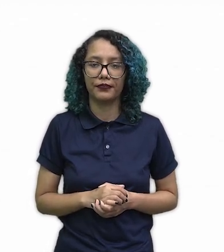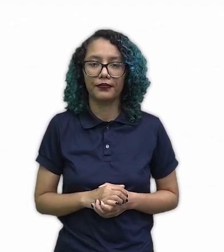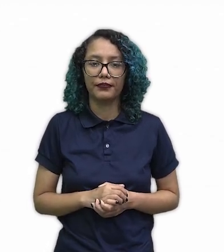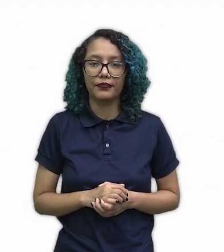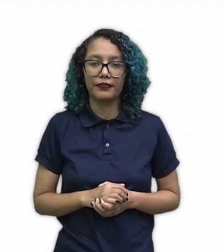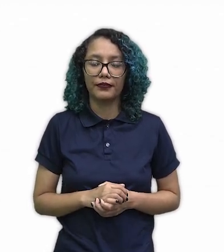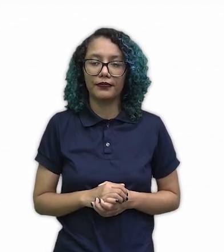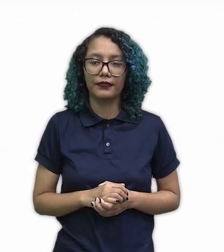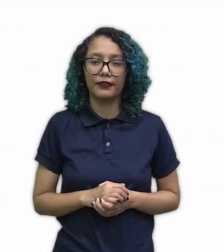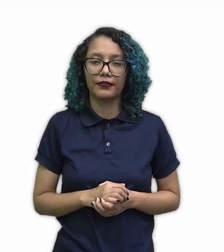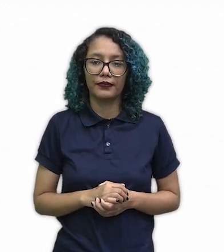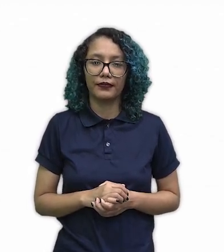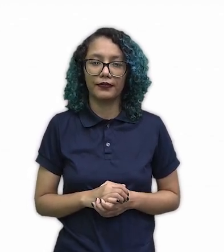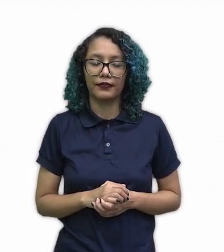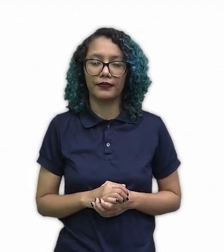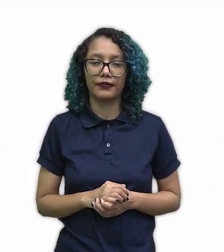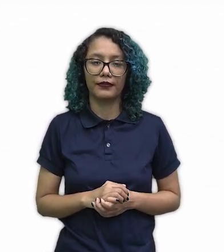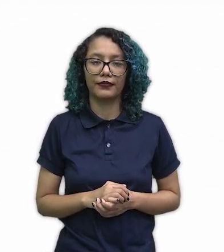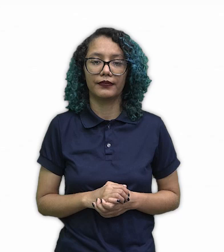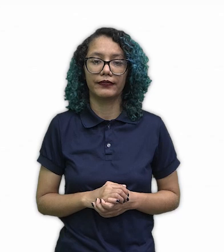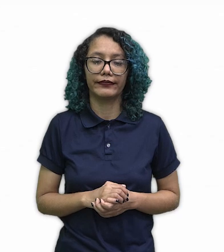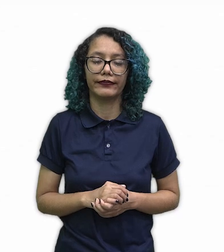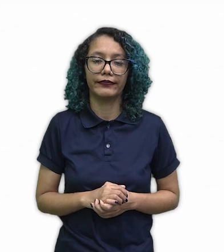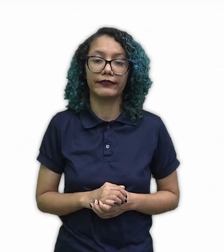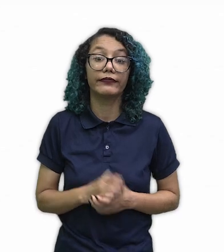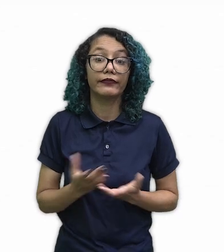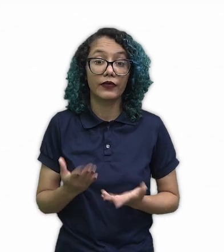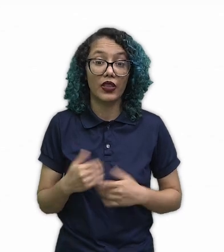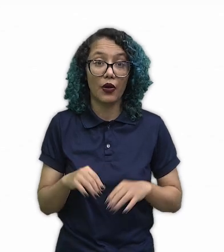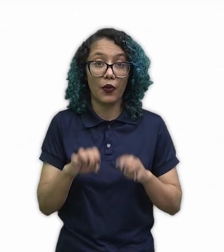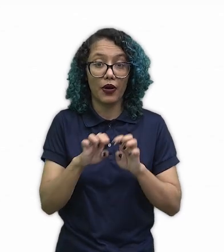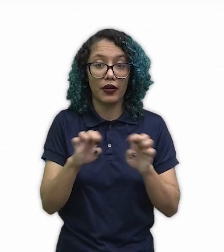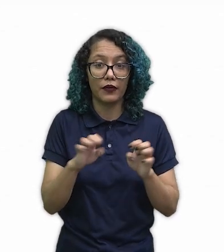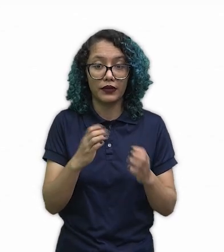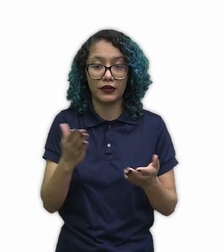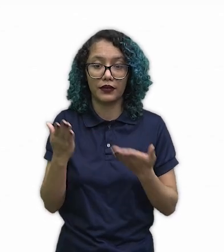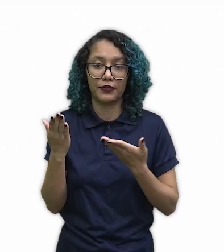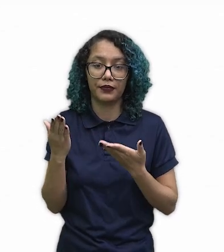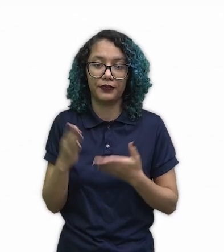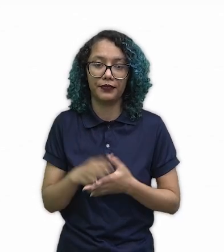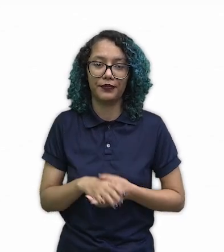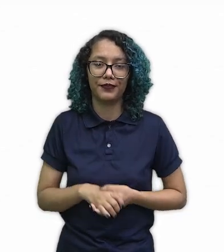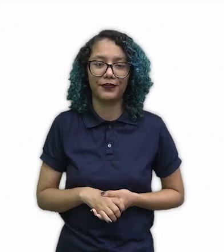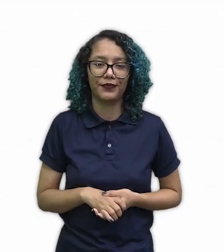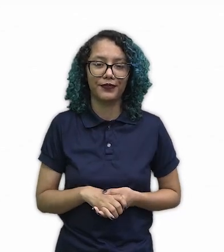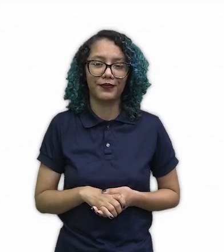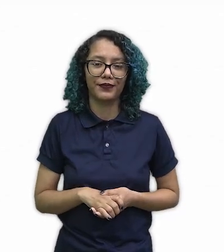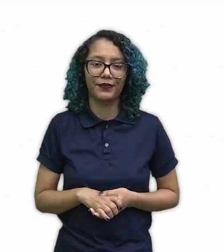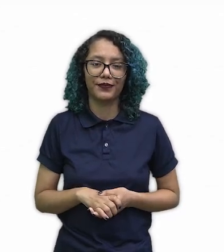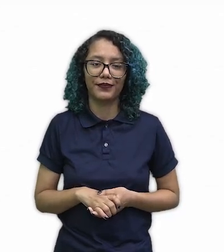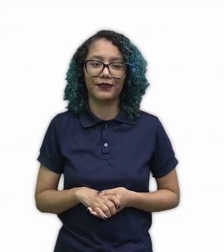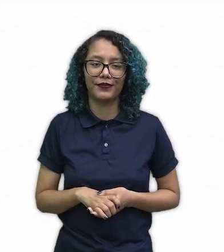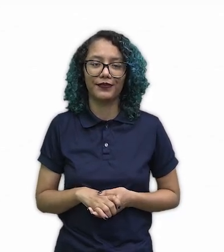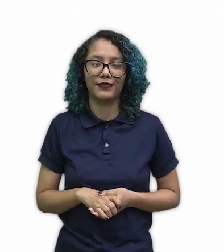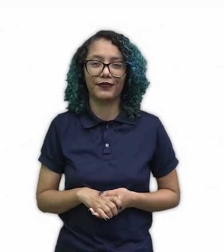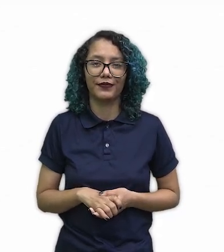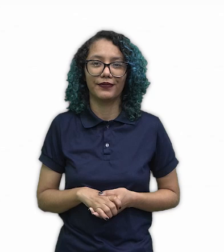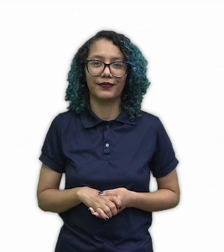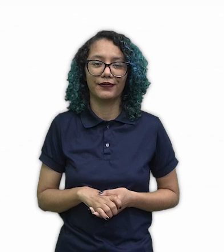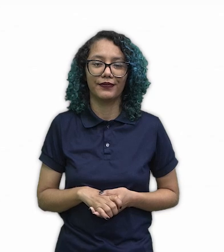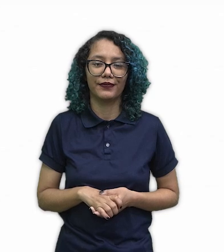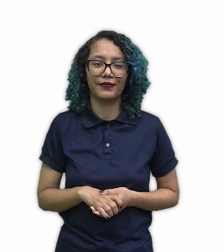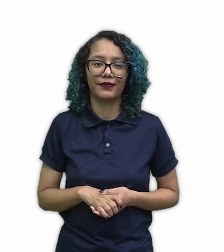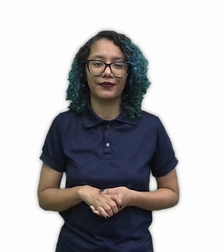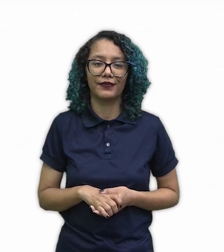compostos? Como a gente calcula, né? Pessoal, a fórmula para calcular está aí na tela. A fórmula básica para calcular o